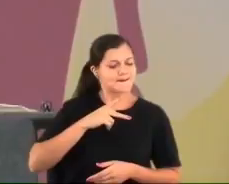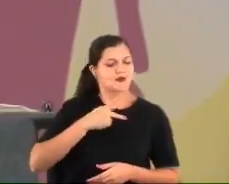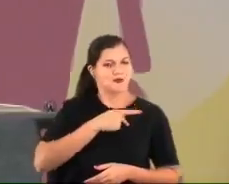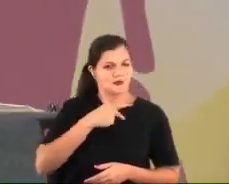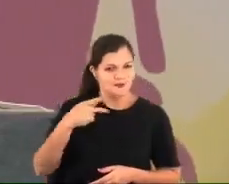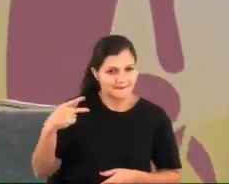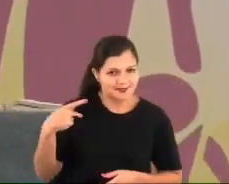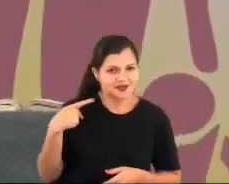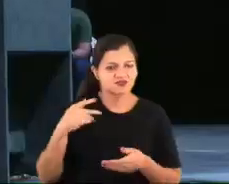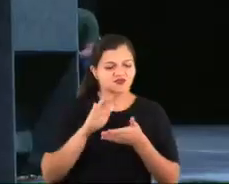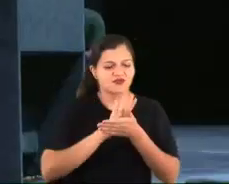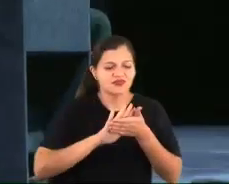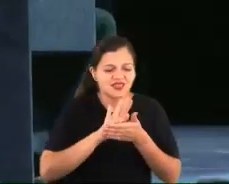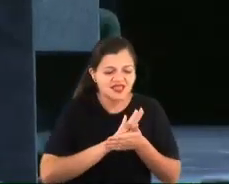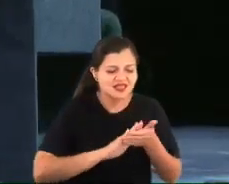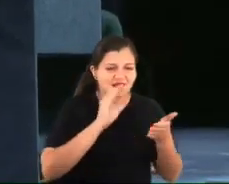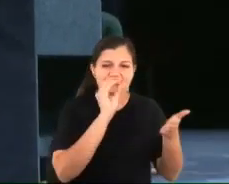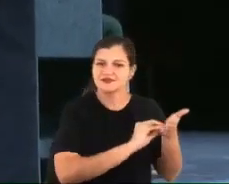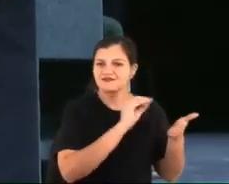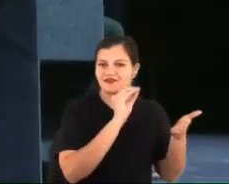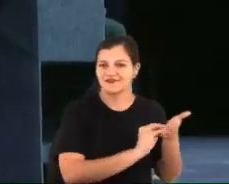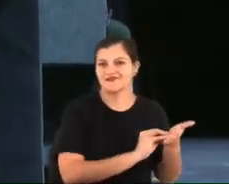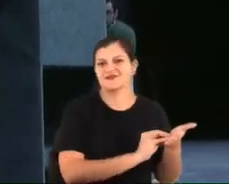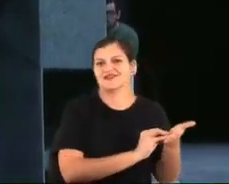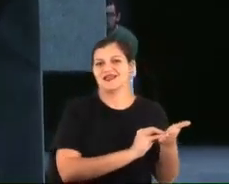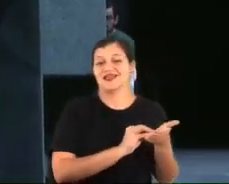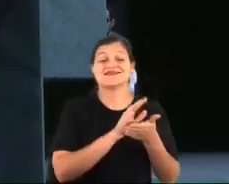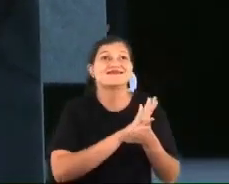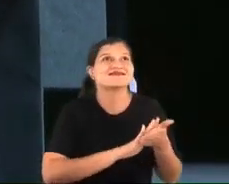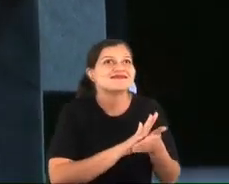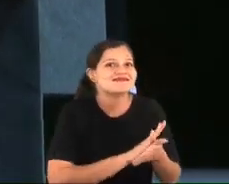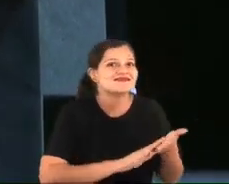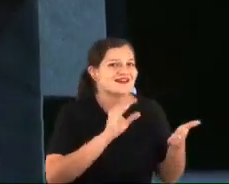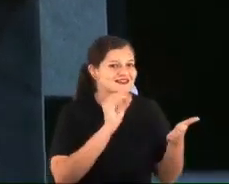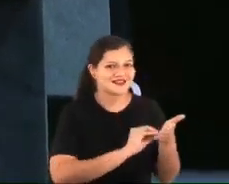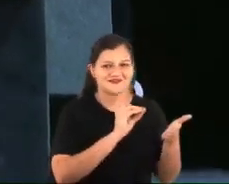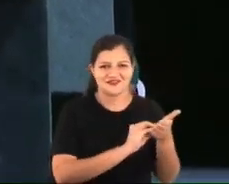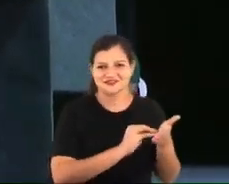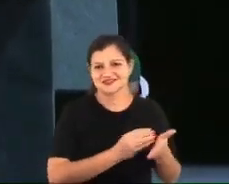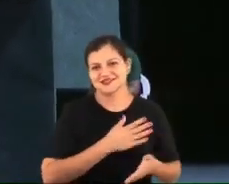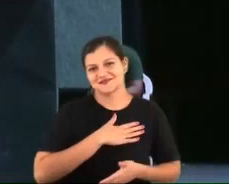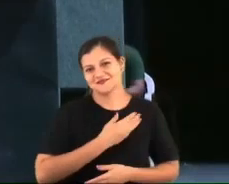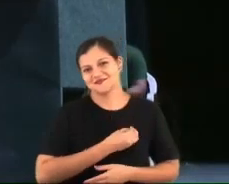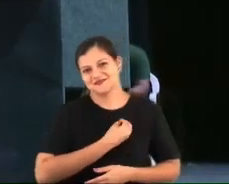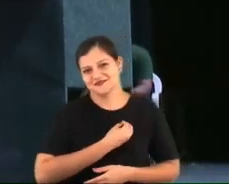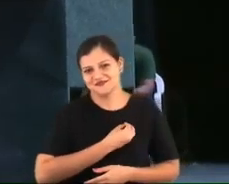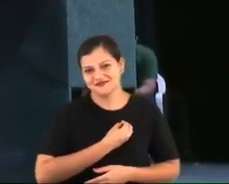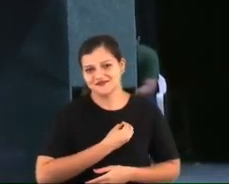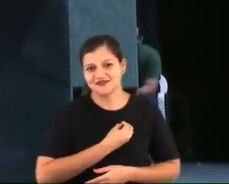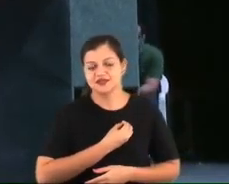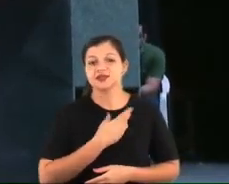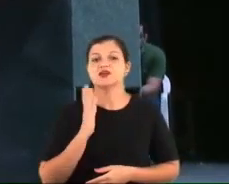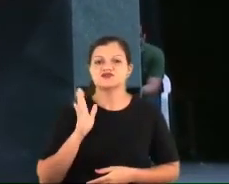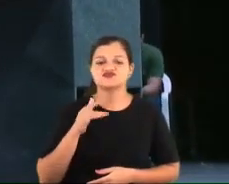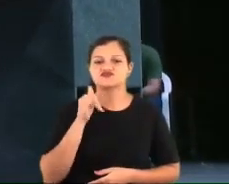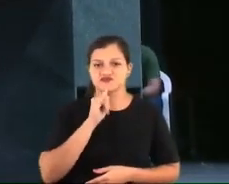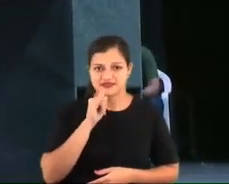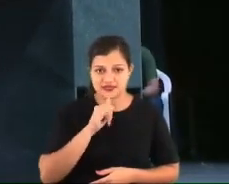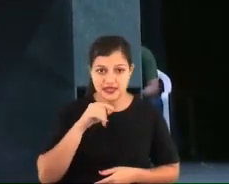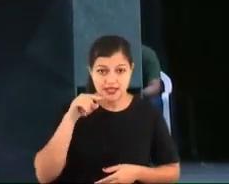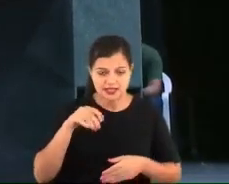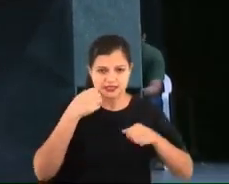o Senhor é o nosso pastor e nada nos faltará. Como eu falei, esse salmo foi escrito por